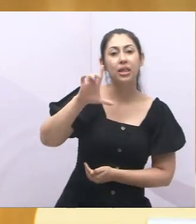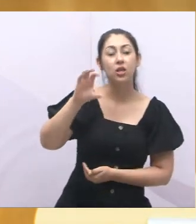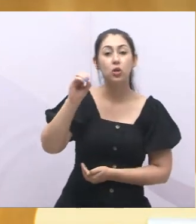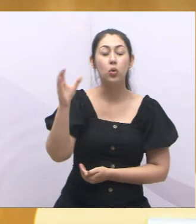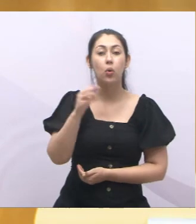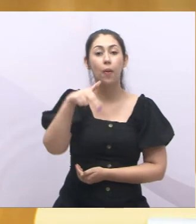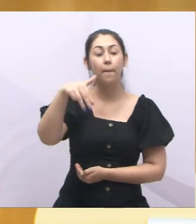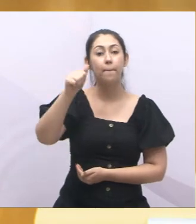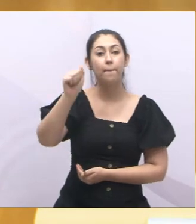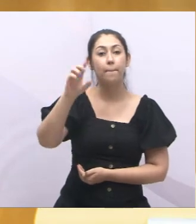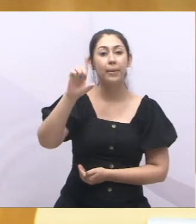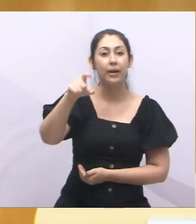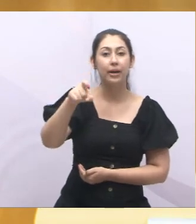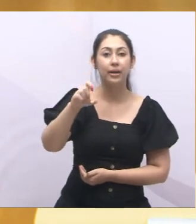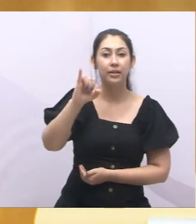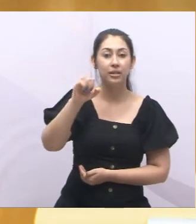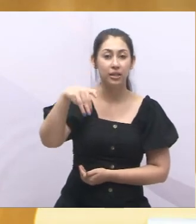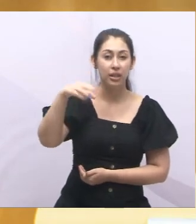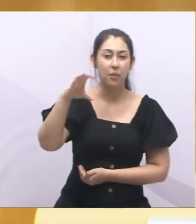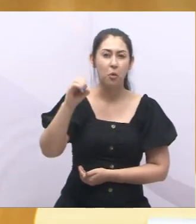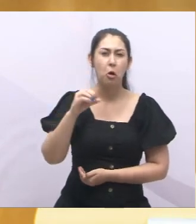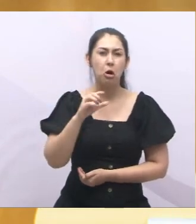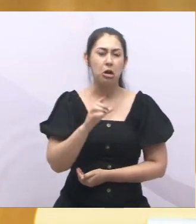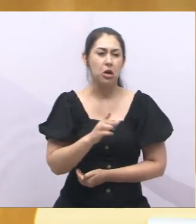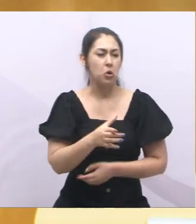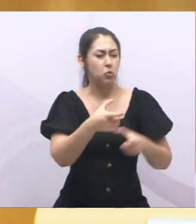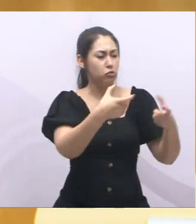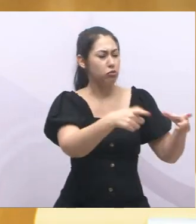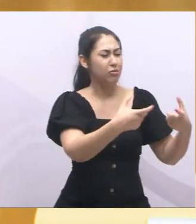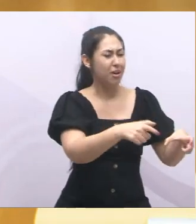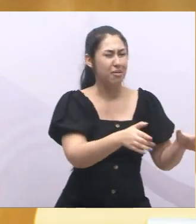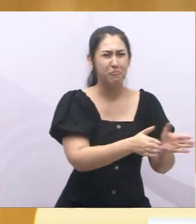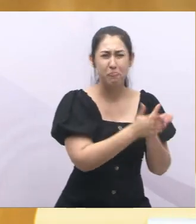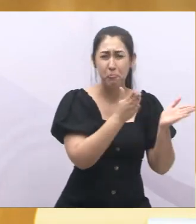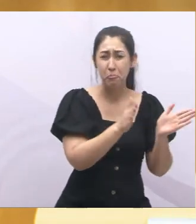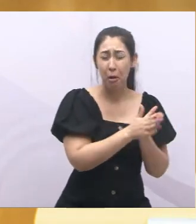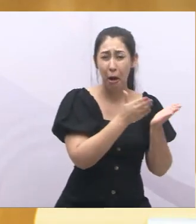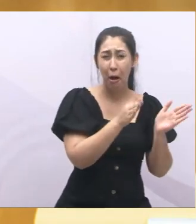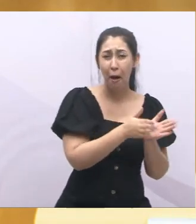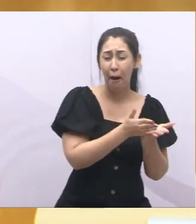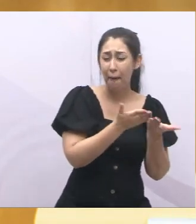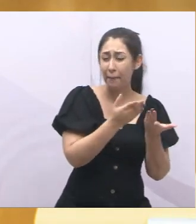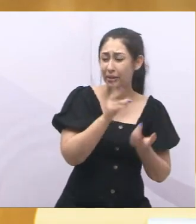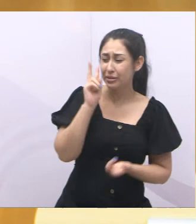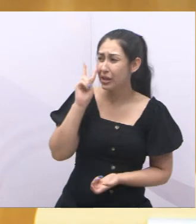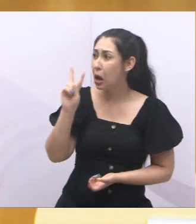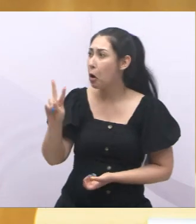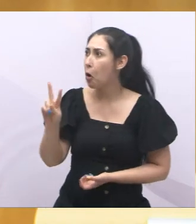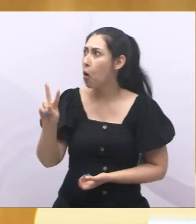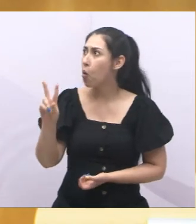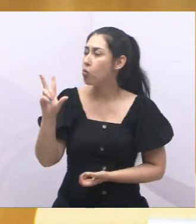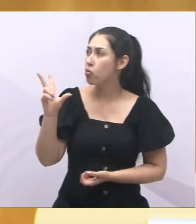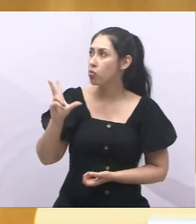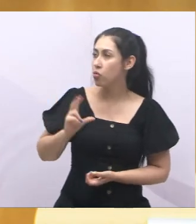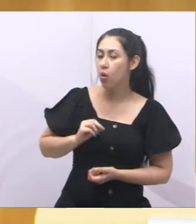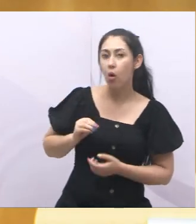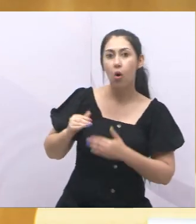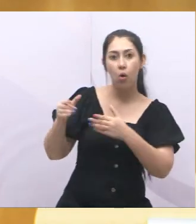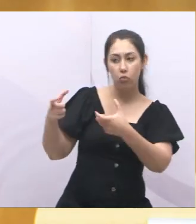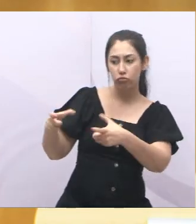nós vamos encontrar o Parque dos Príncipes, o Jardim do Marquês. Do lado direito, o Coleginho.